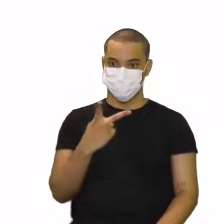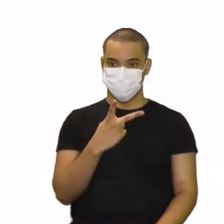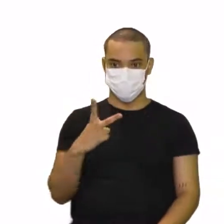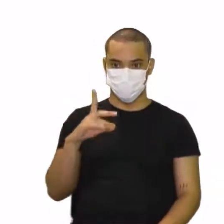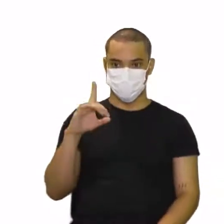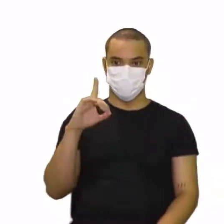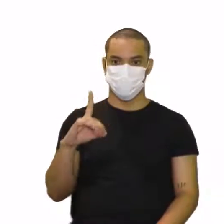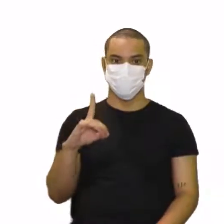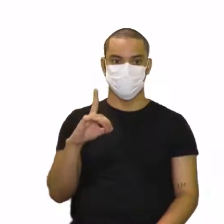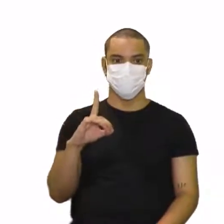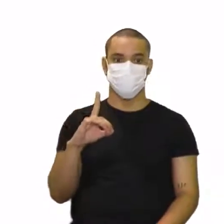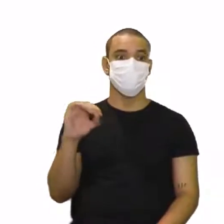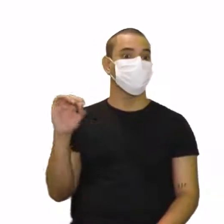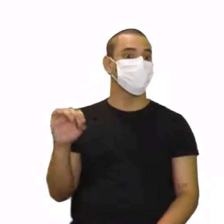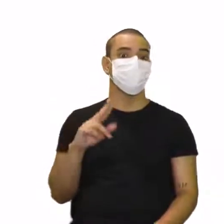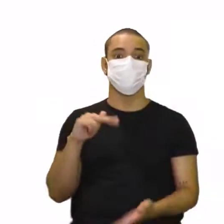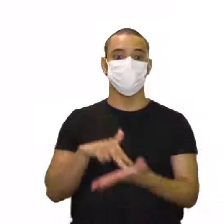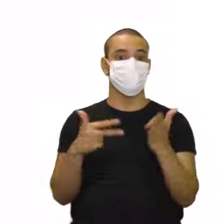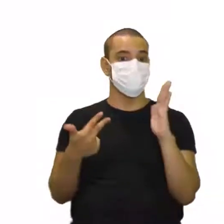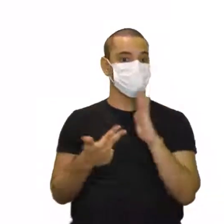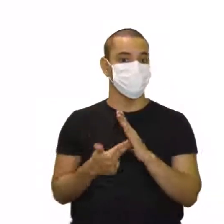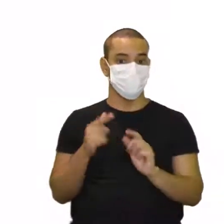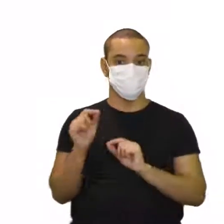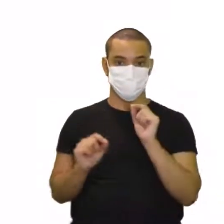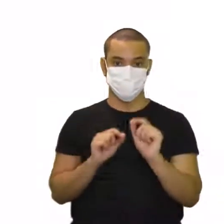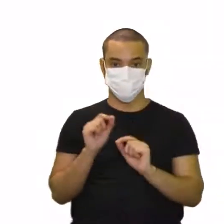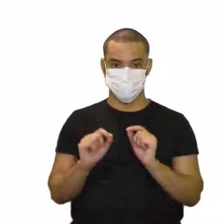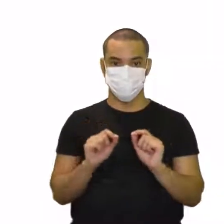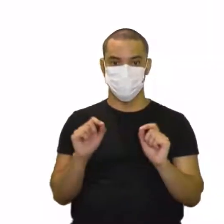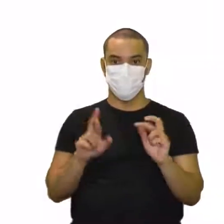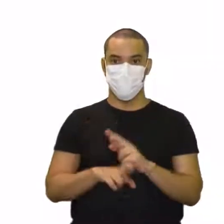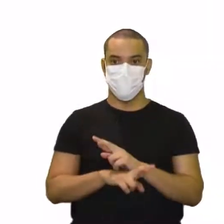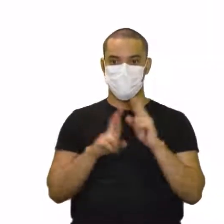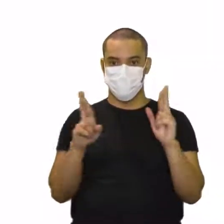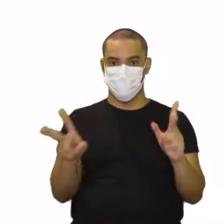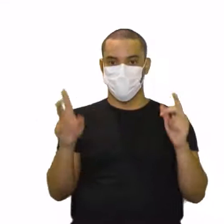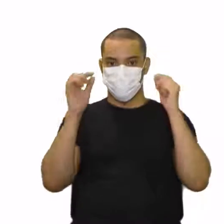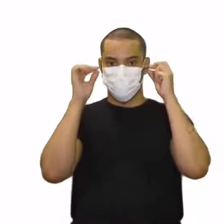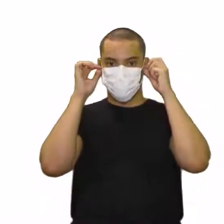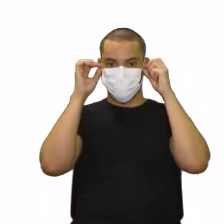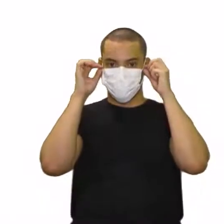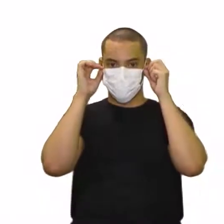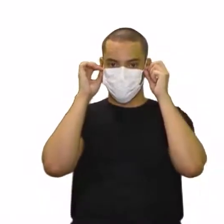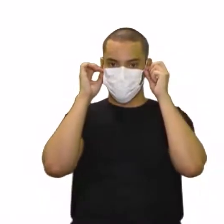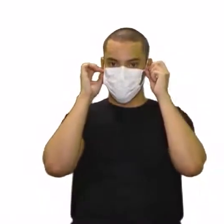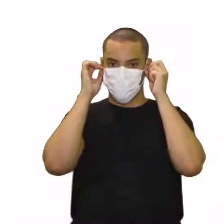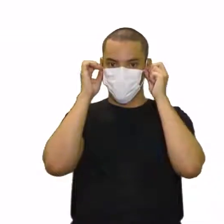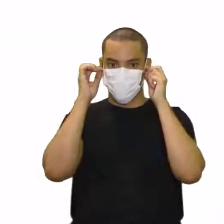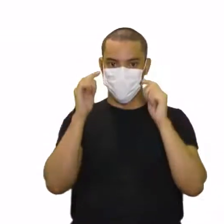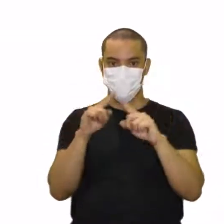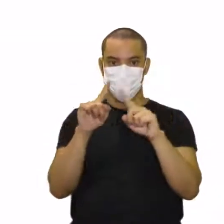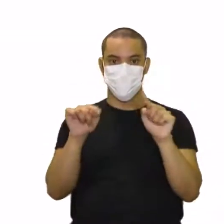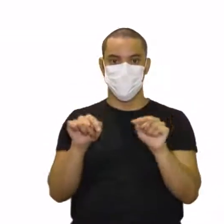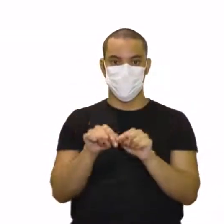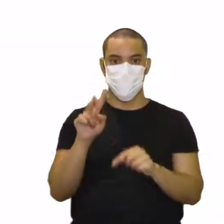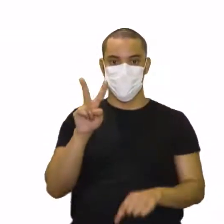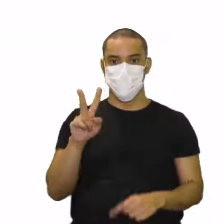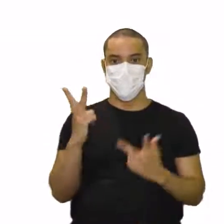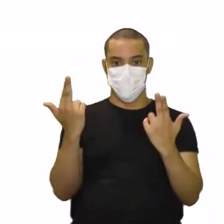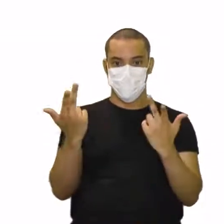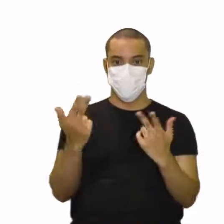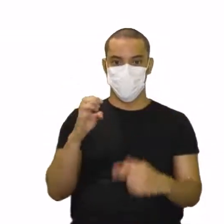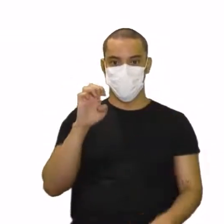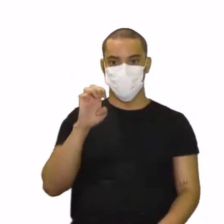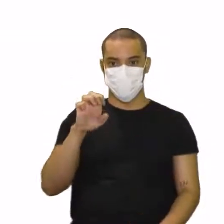D. Ou seja, olha só, a diferença de potencial é igual ao campo